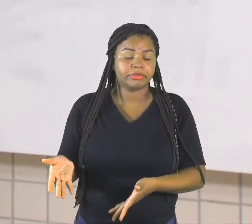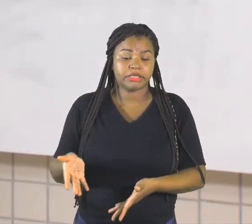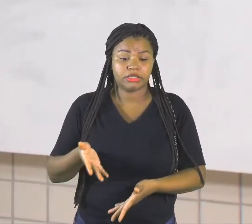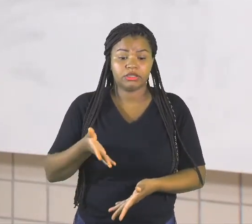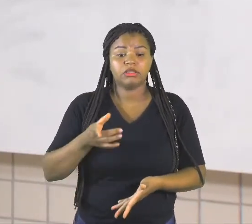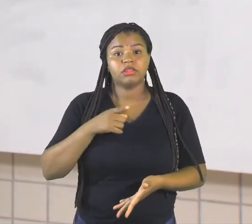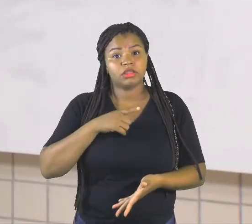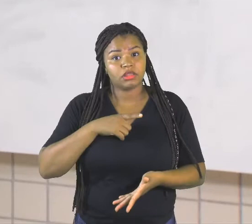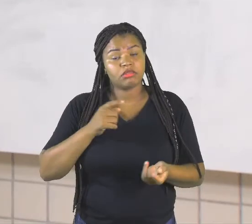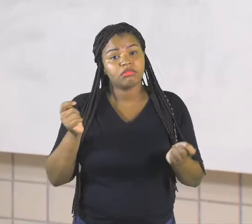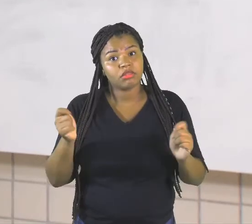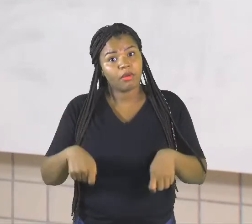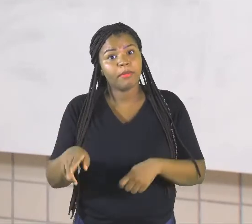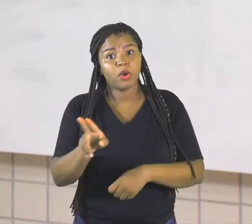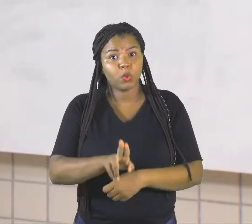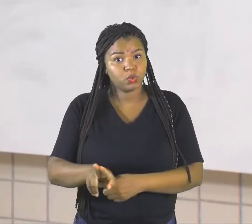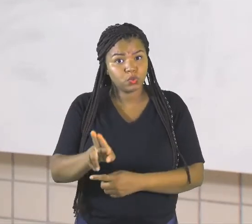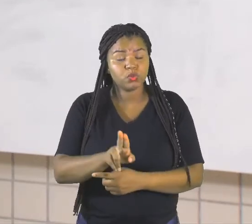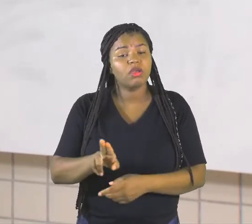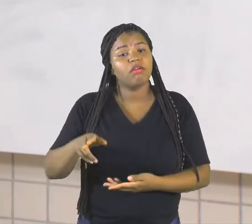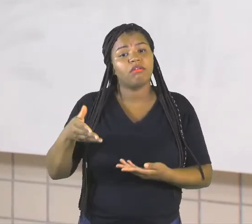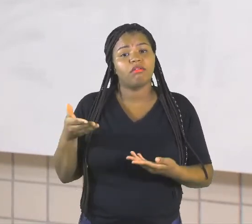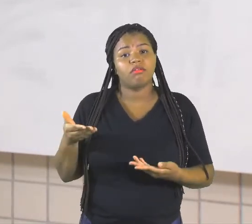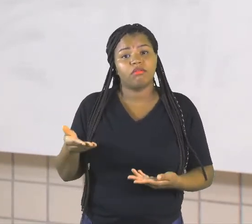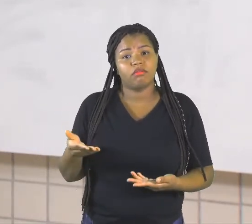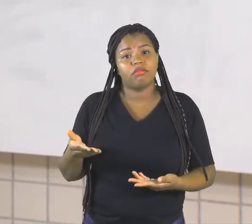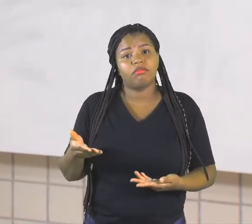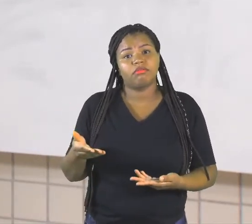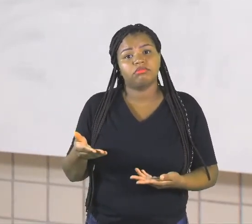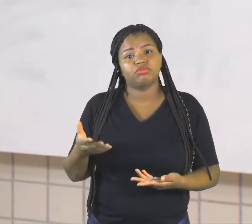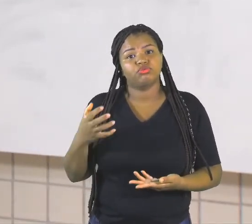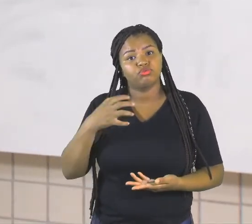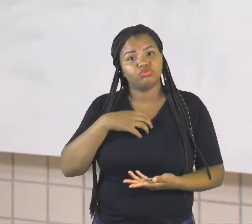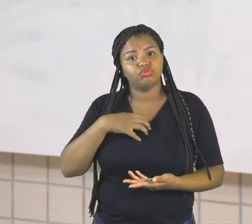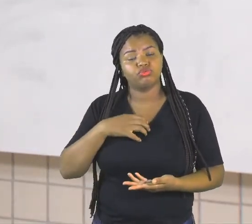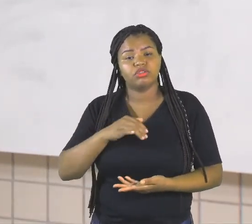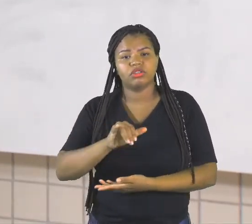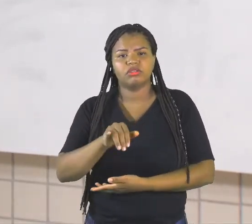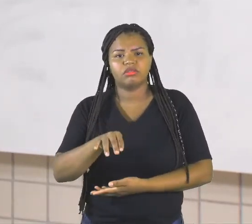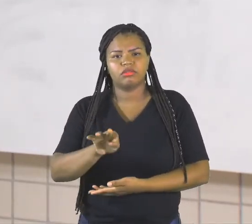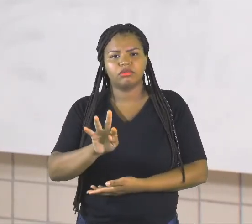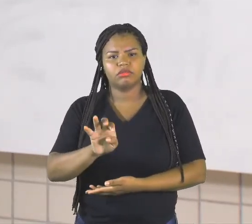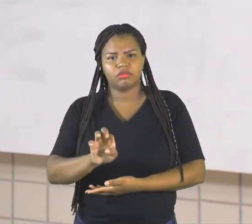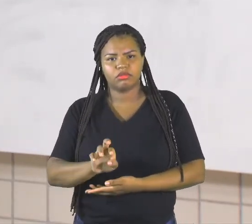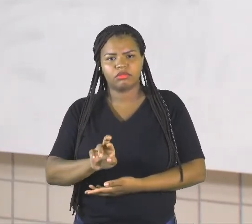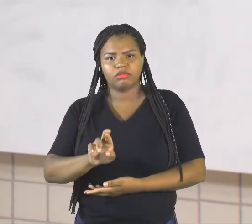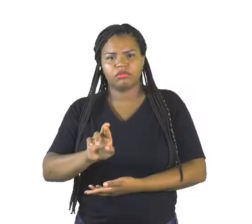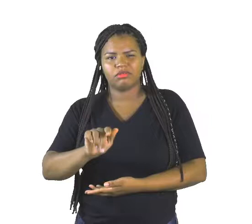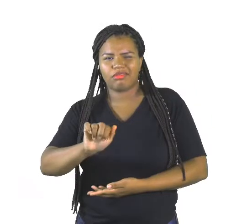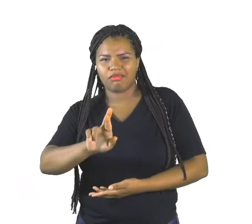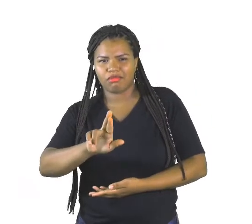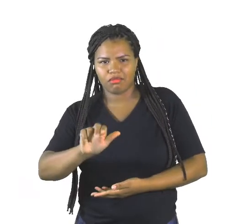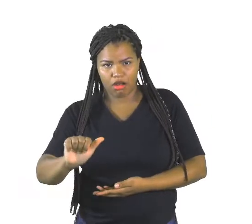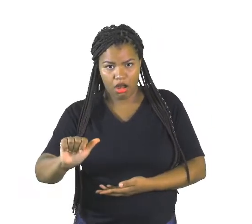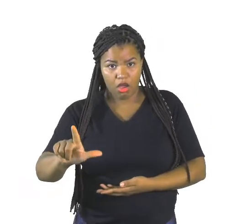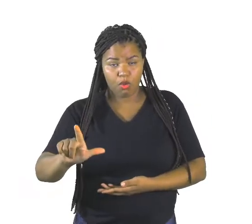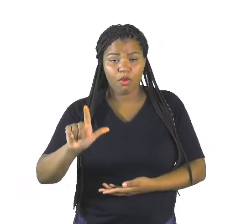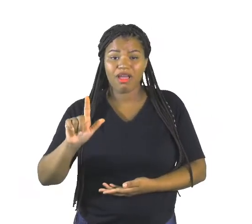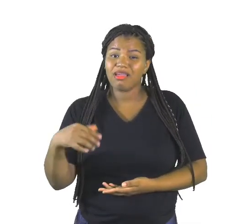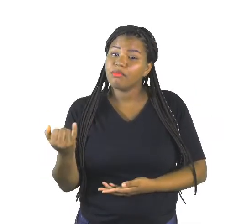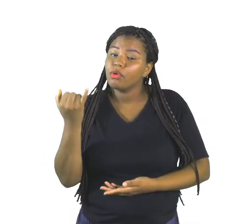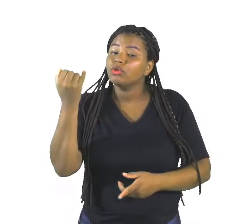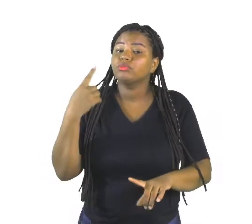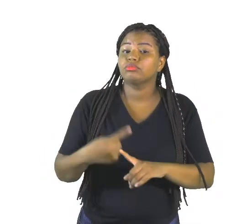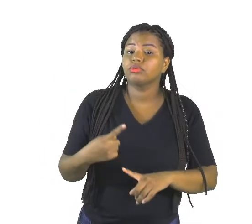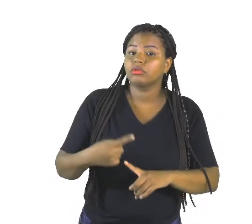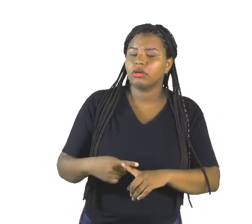de reaproveitar o alimento de maneira integral. Por que isso é importante? Porque no Brasil e em outros lugares